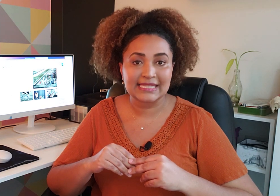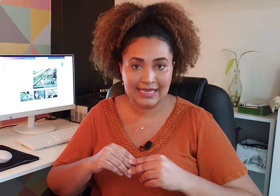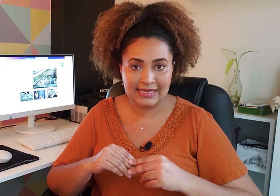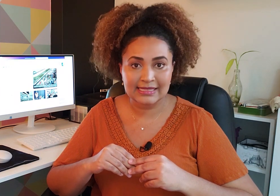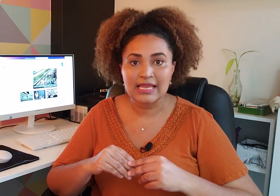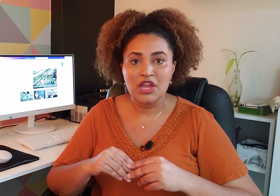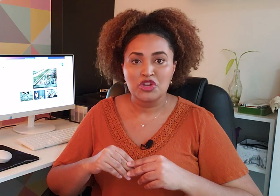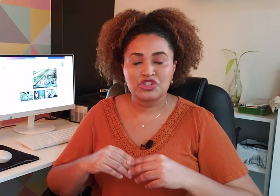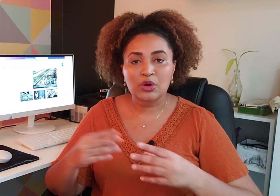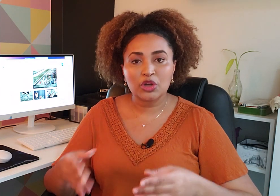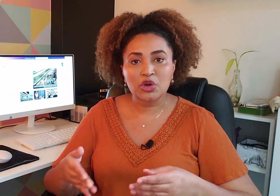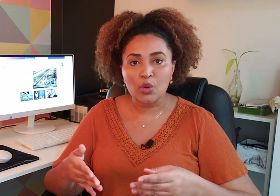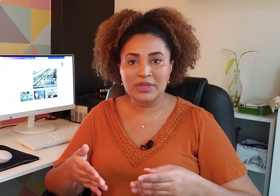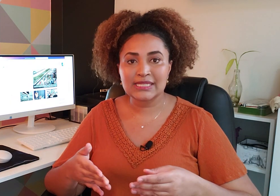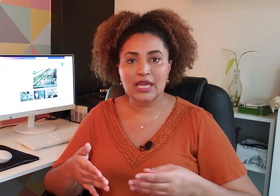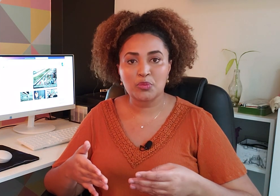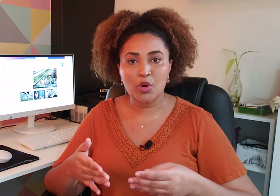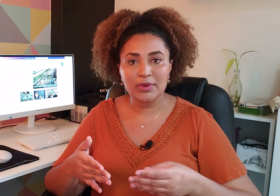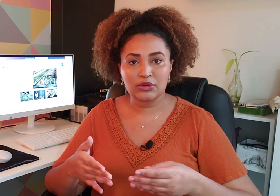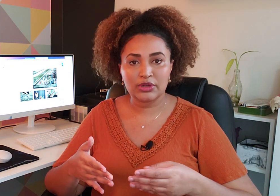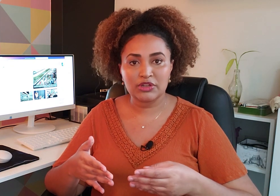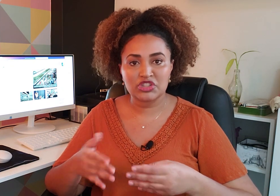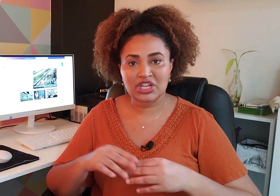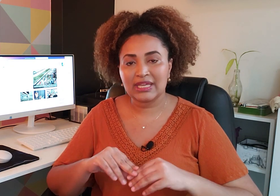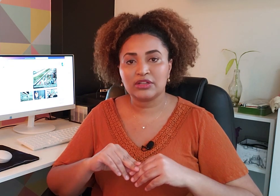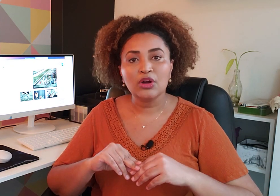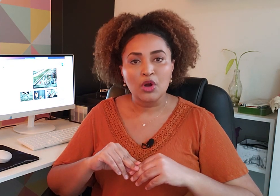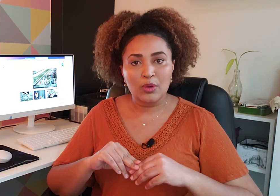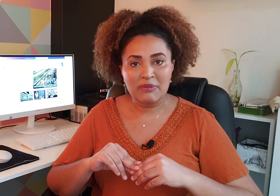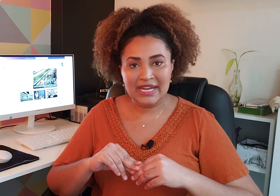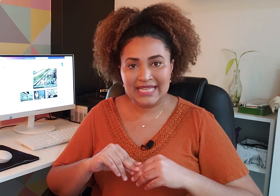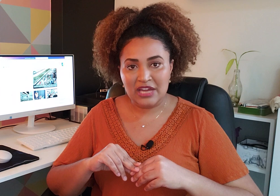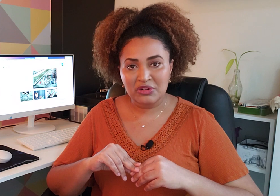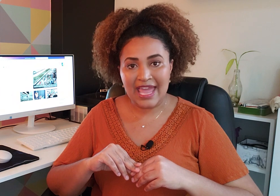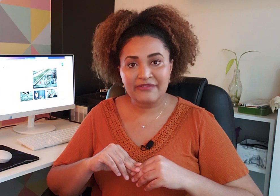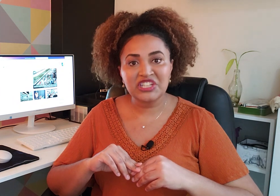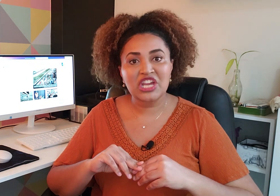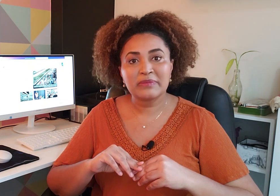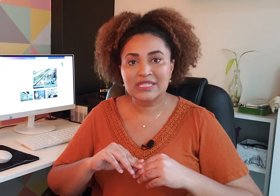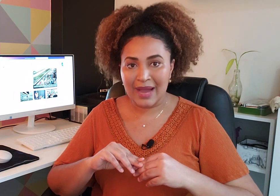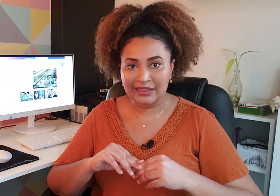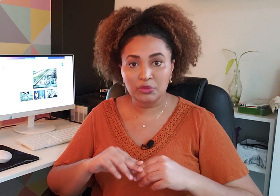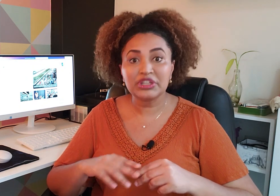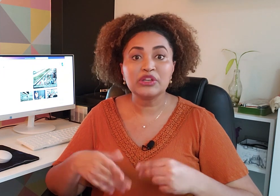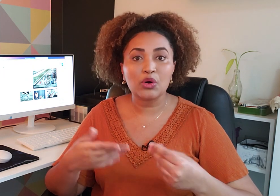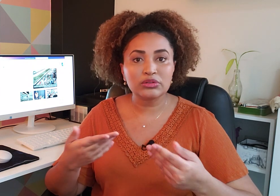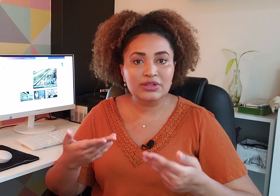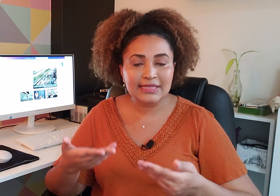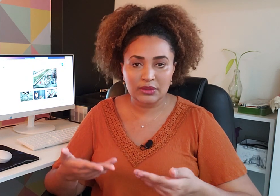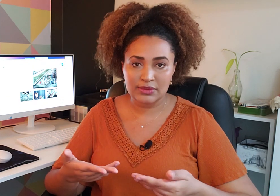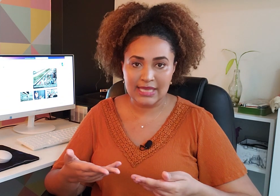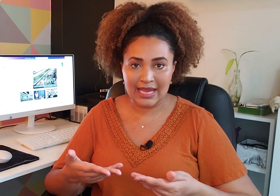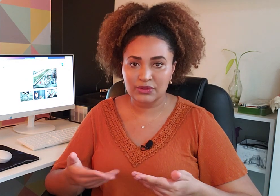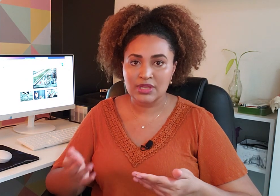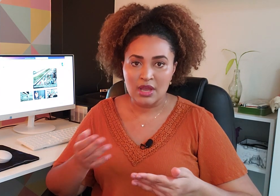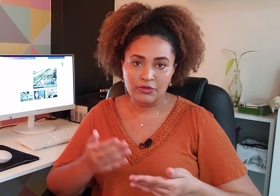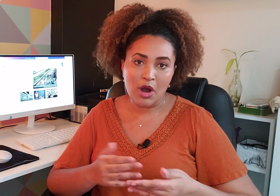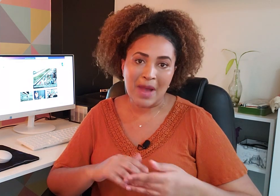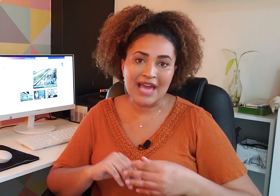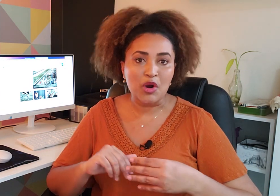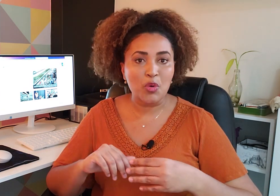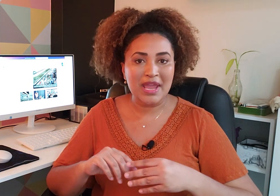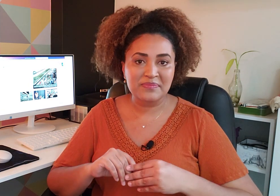rio-2016 de acordo com o ministério público do rio de janeiro o empresário kevin james malon e outros